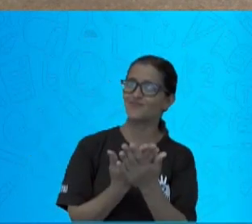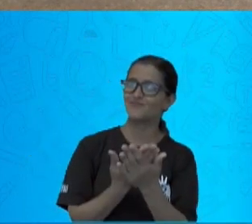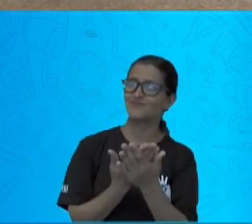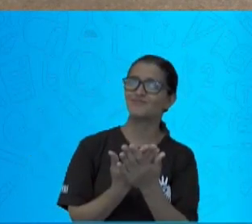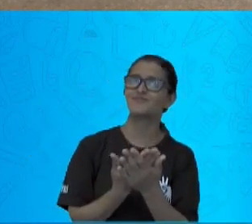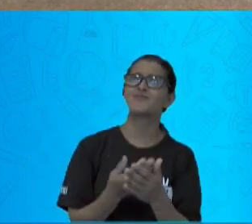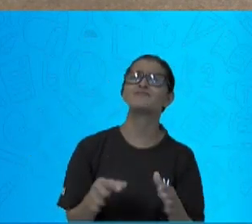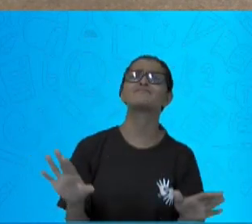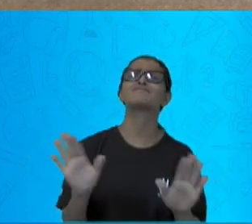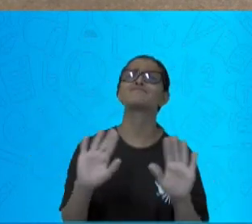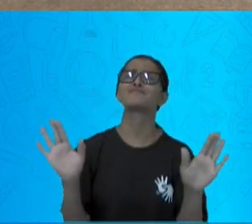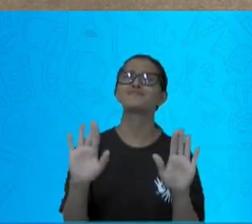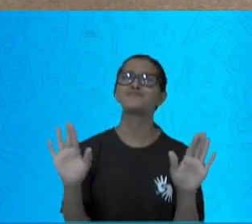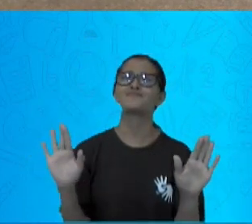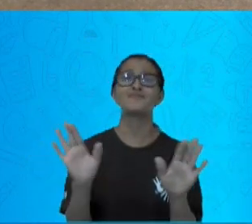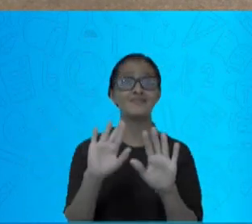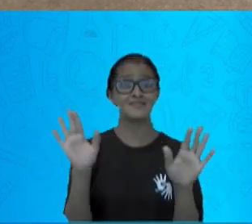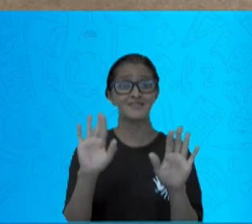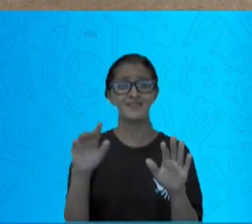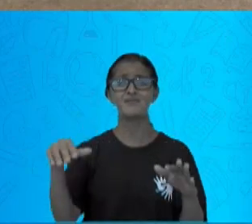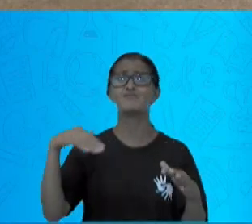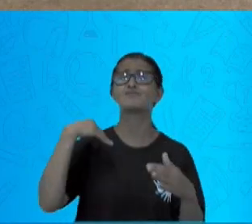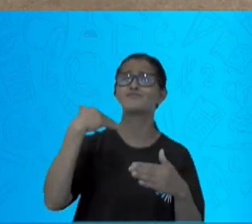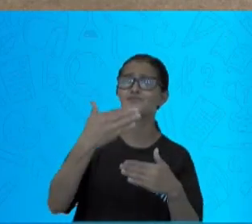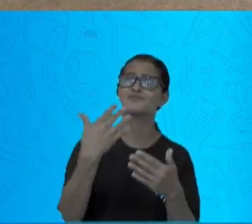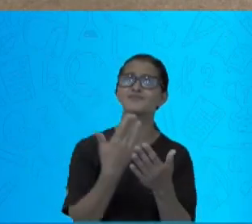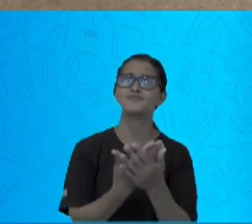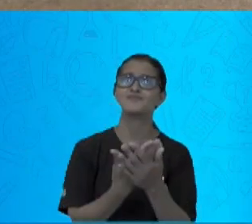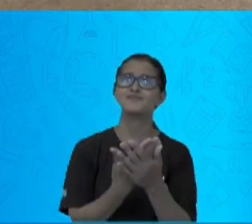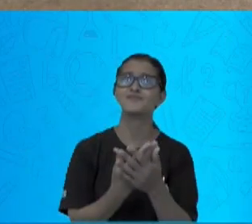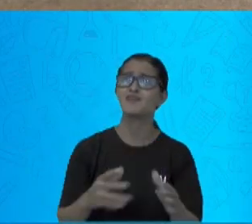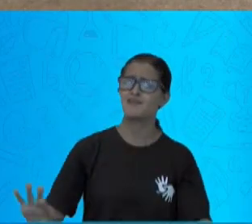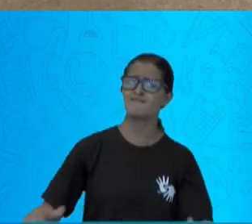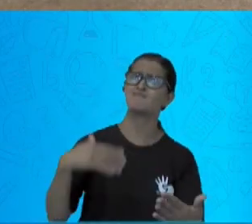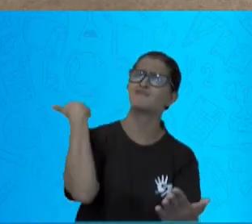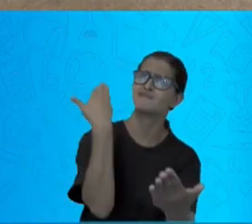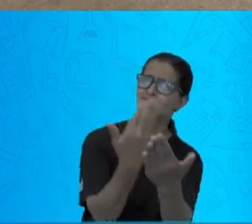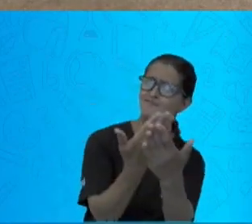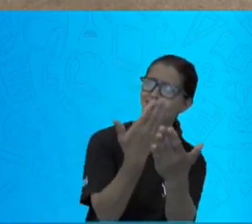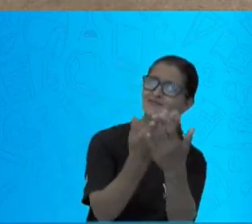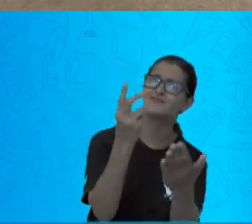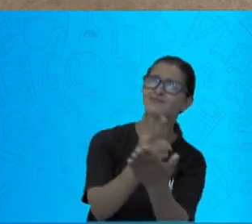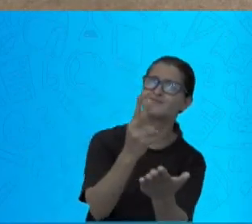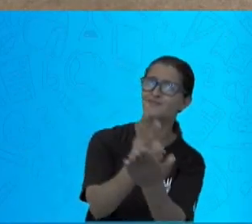Então, ficamos por aqui e até a próxima, pessoal, e vamos para cima!